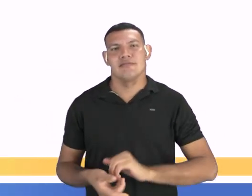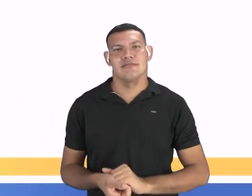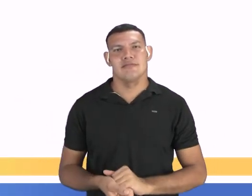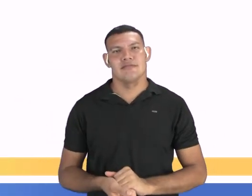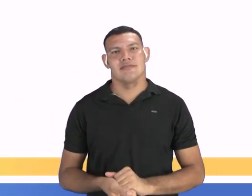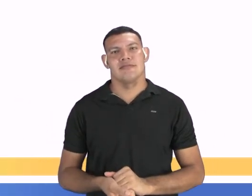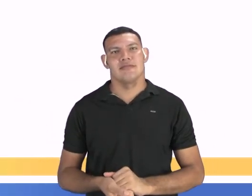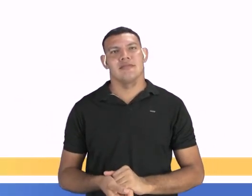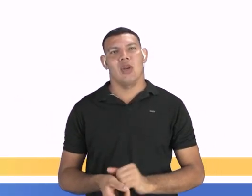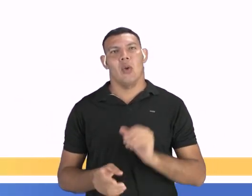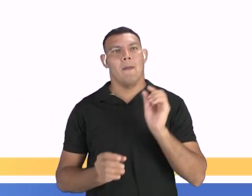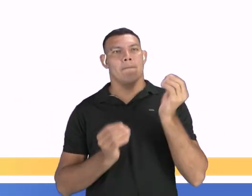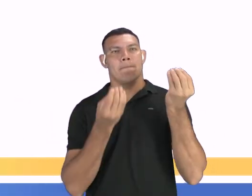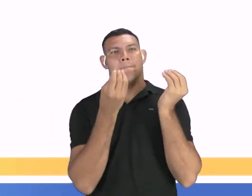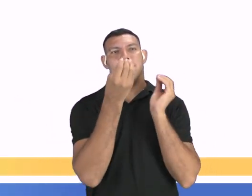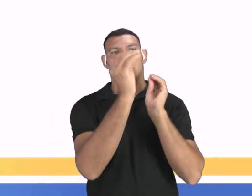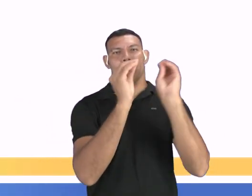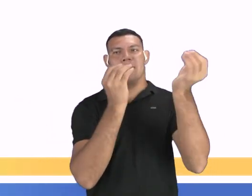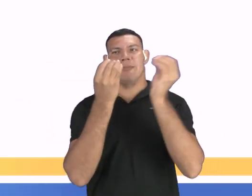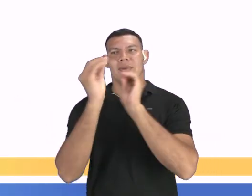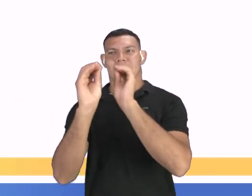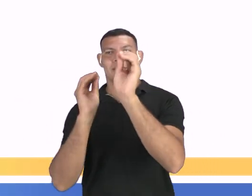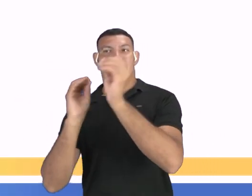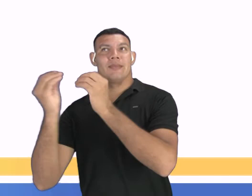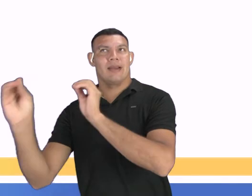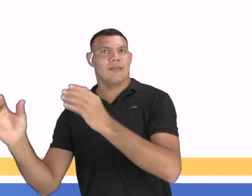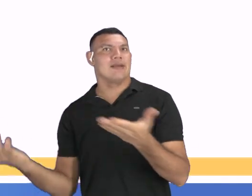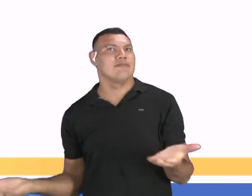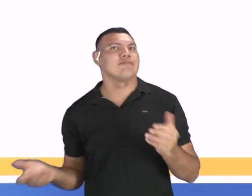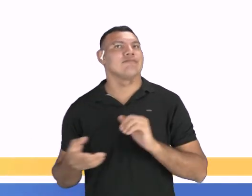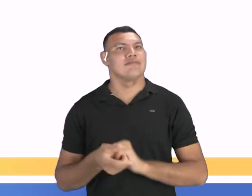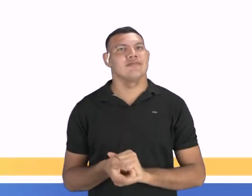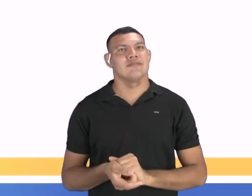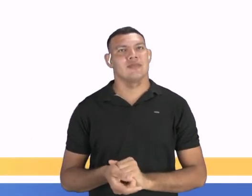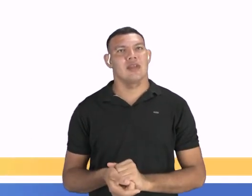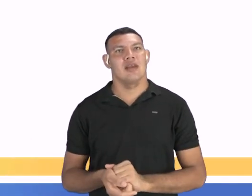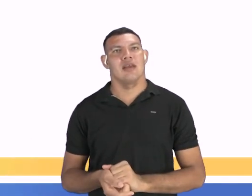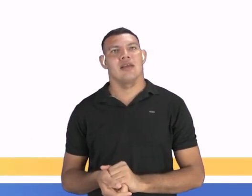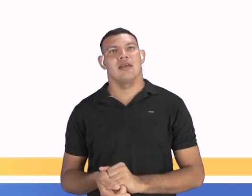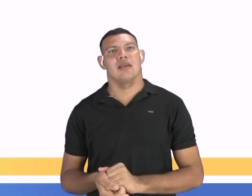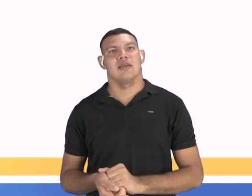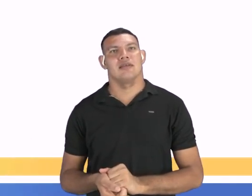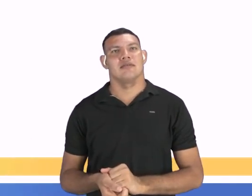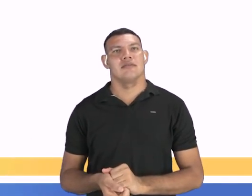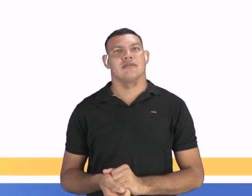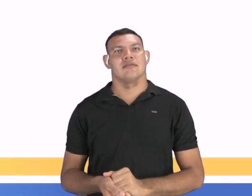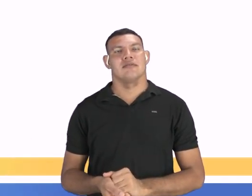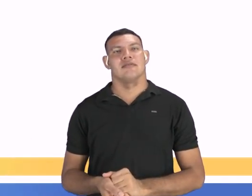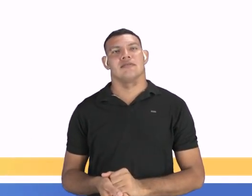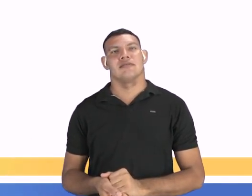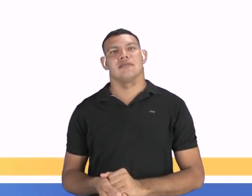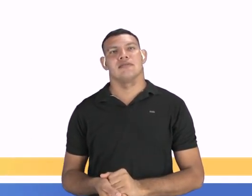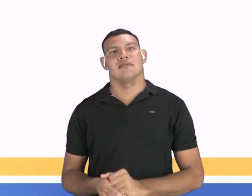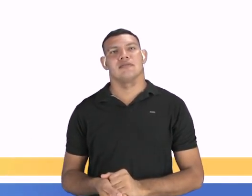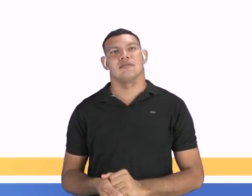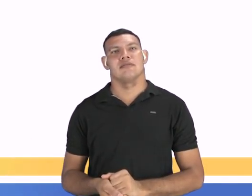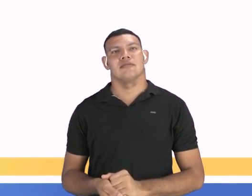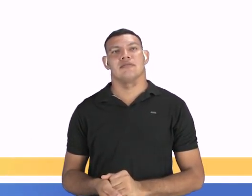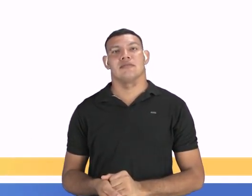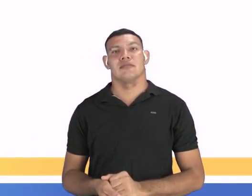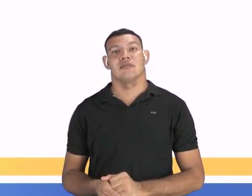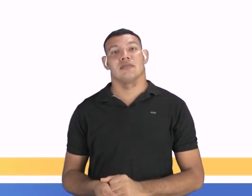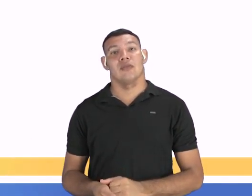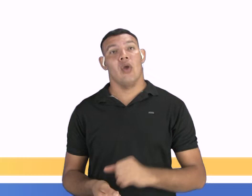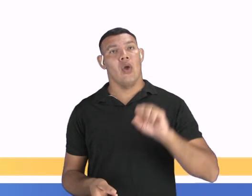se preencher, né? Observe aí que quando nós chegamos no 8, né, então, imediatamente conseguimos